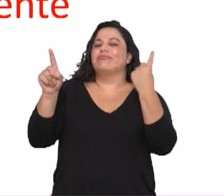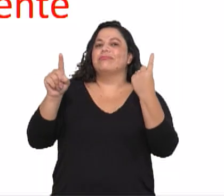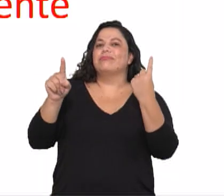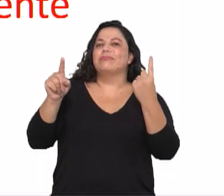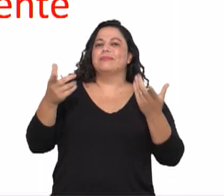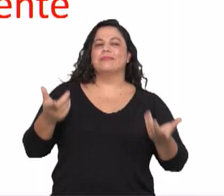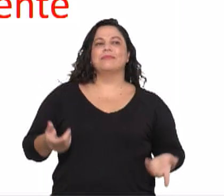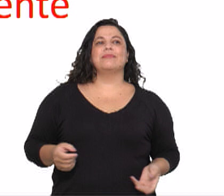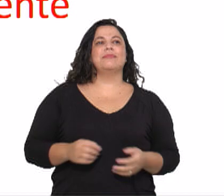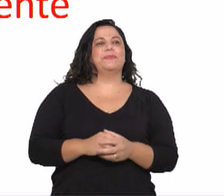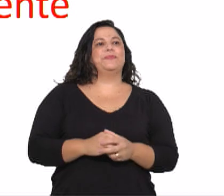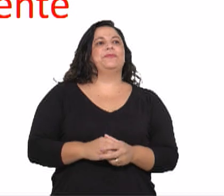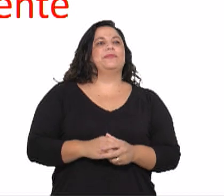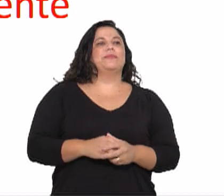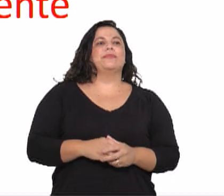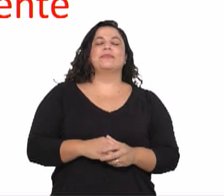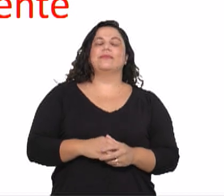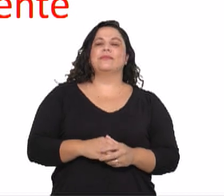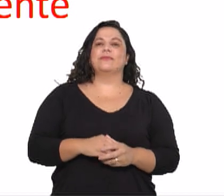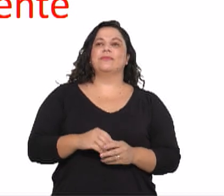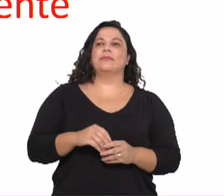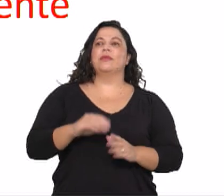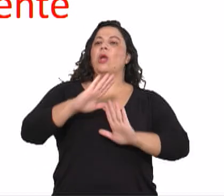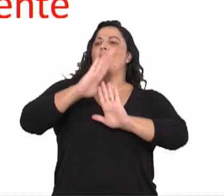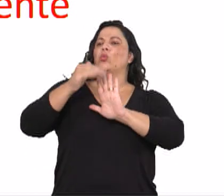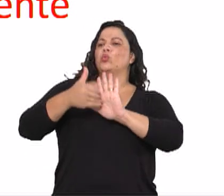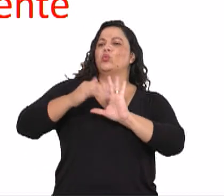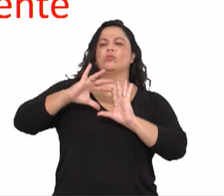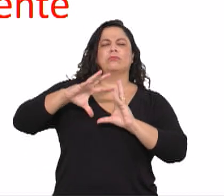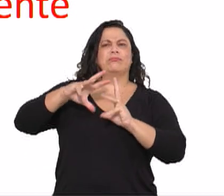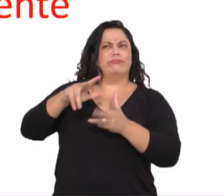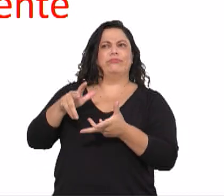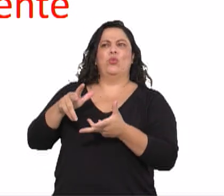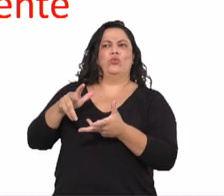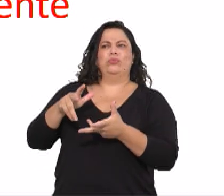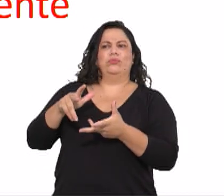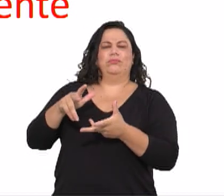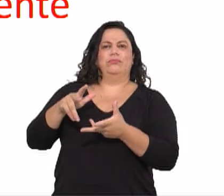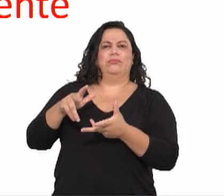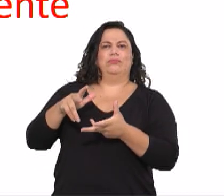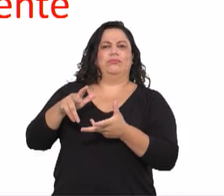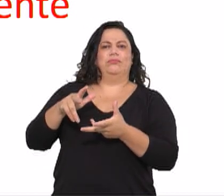contrárias. Temos todo mundo e ninguém,